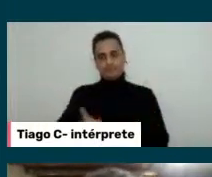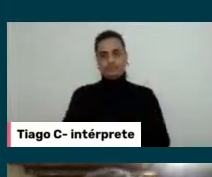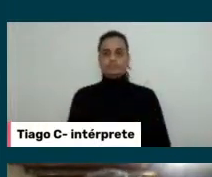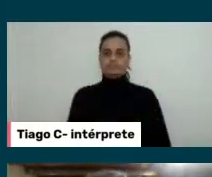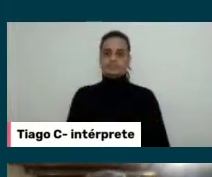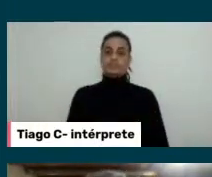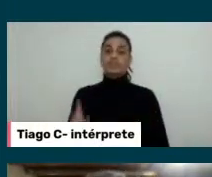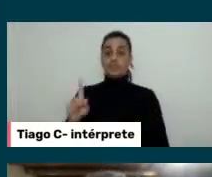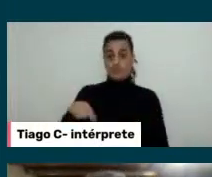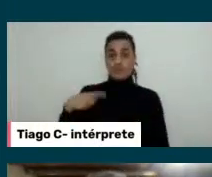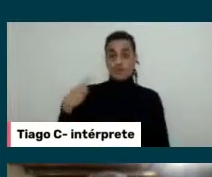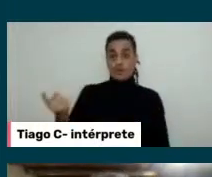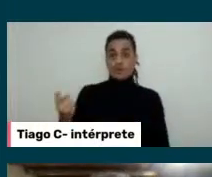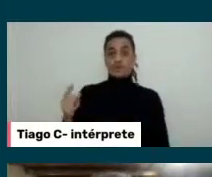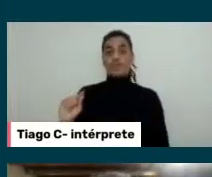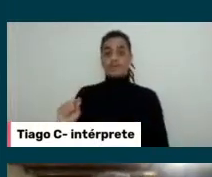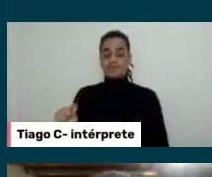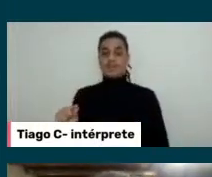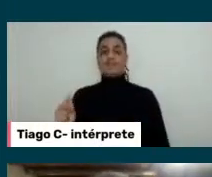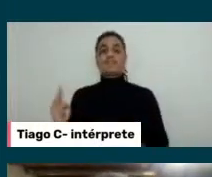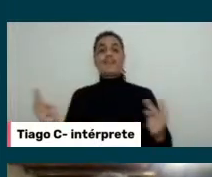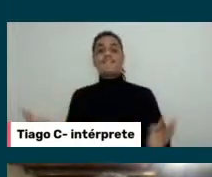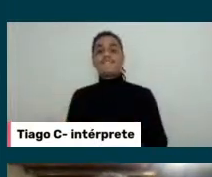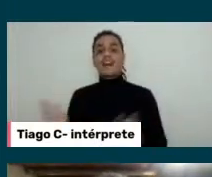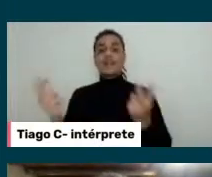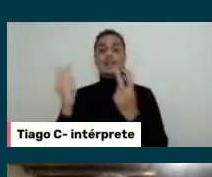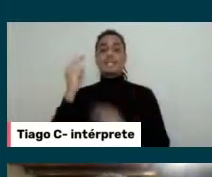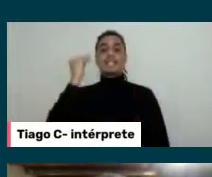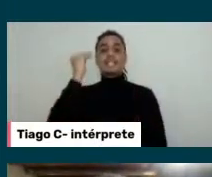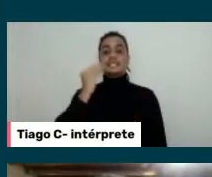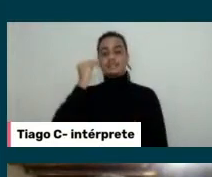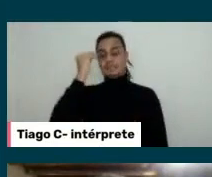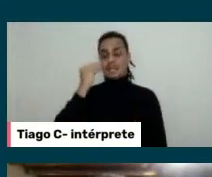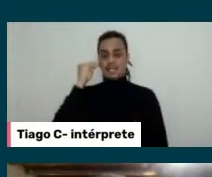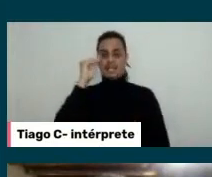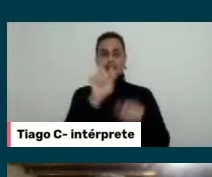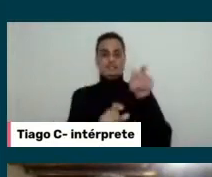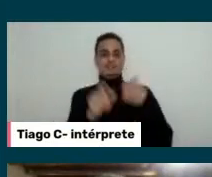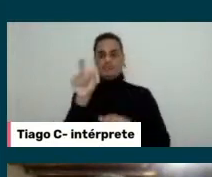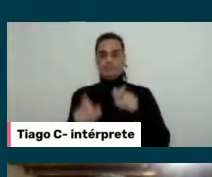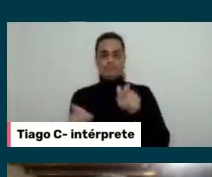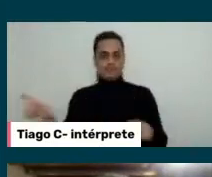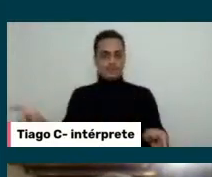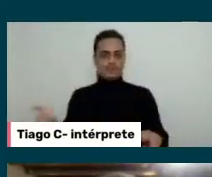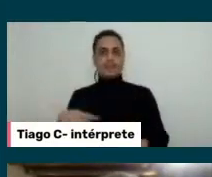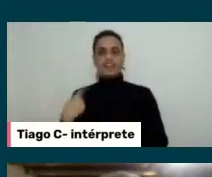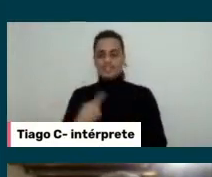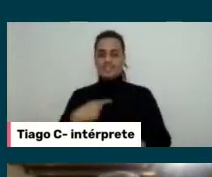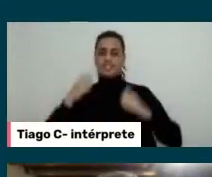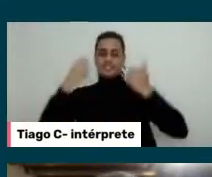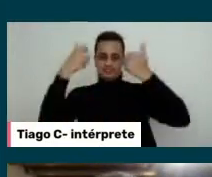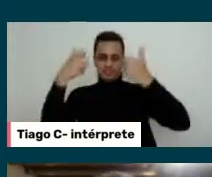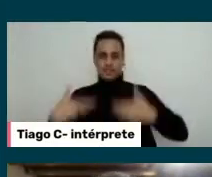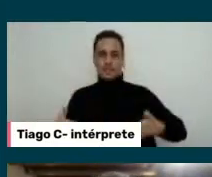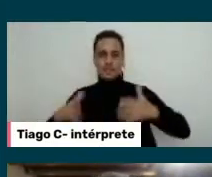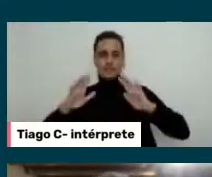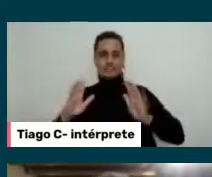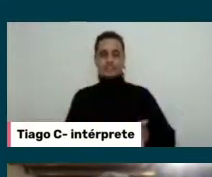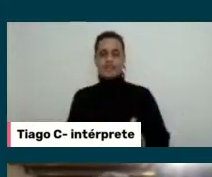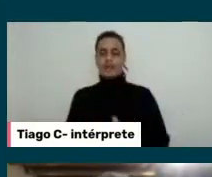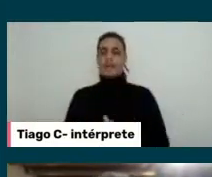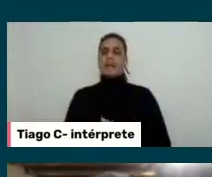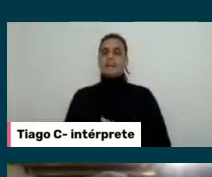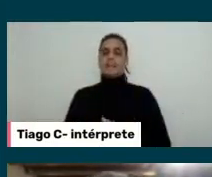Outra coisa é valorize a experiência das suas pessoas. Como falamos aqui, o julgamento